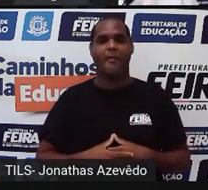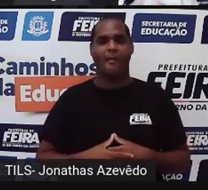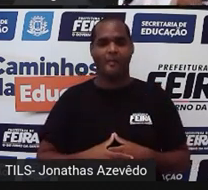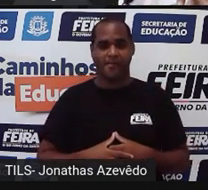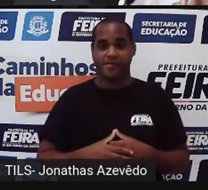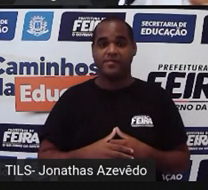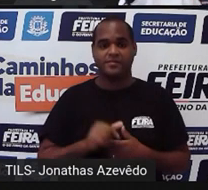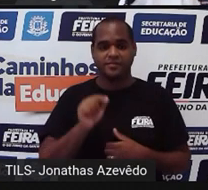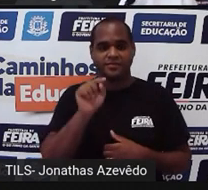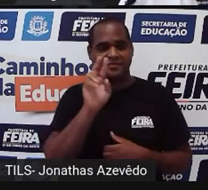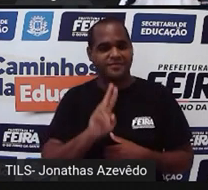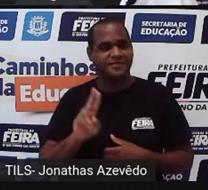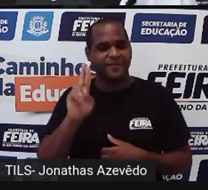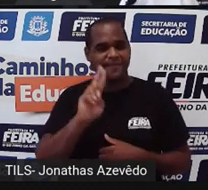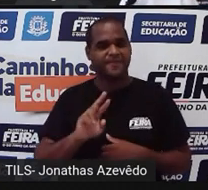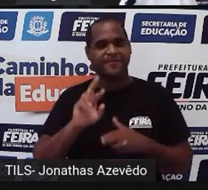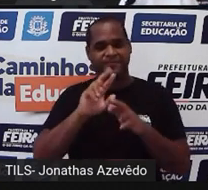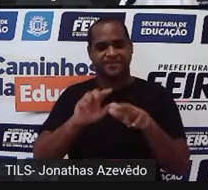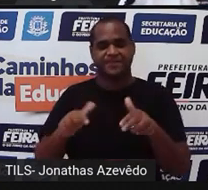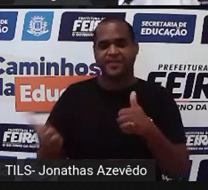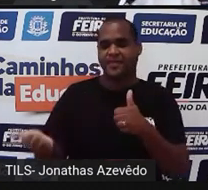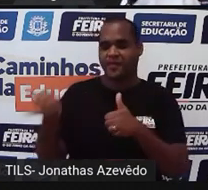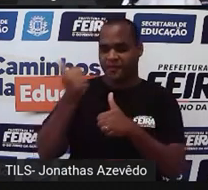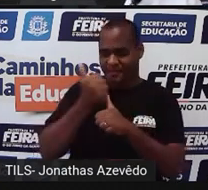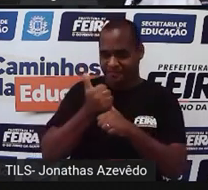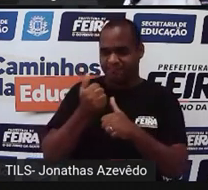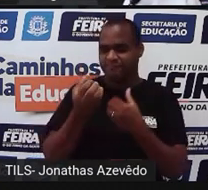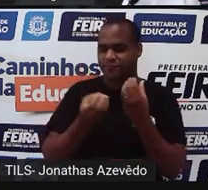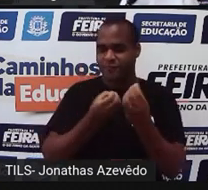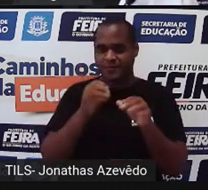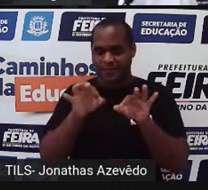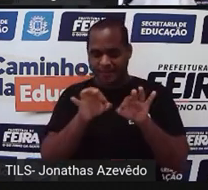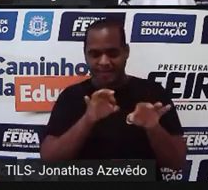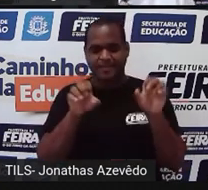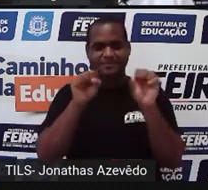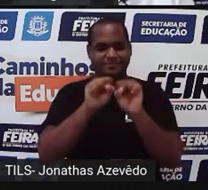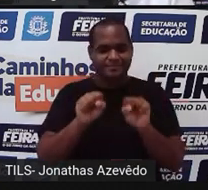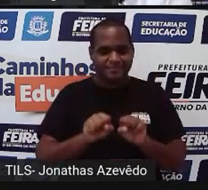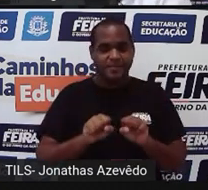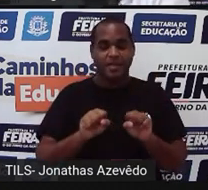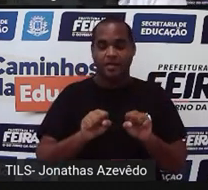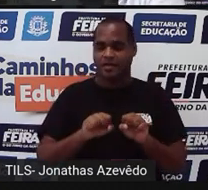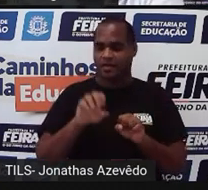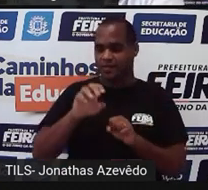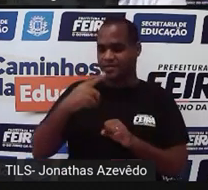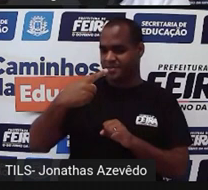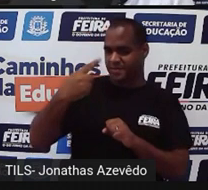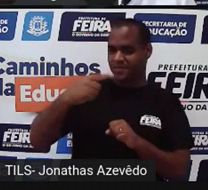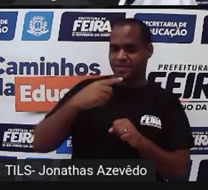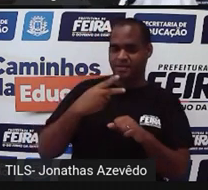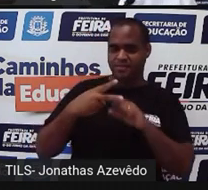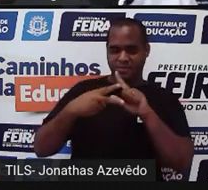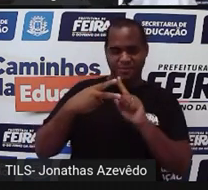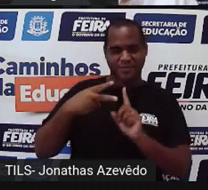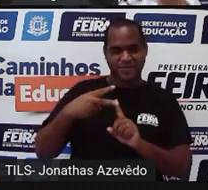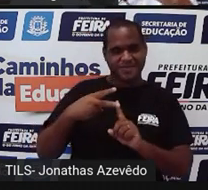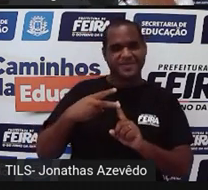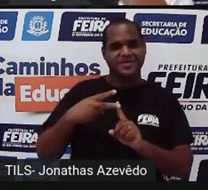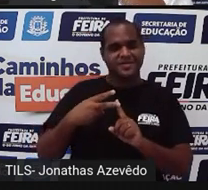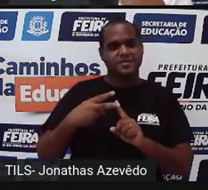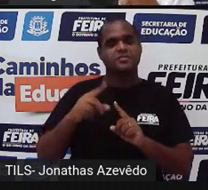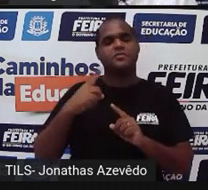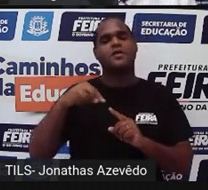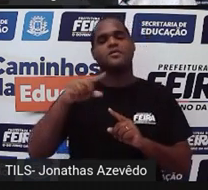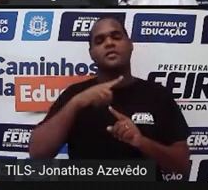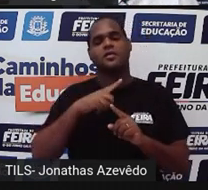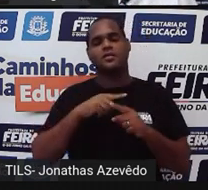Para usar o método da substituição para resolver um sistema de equações do primeiro grau com duas incógnitas, a